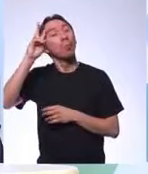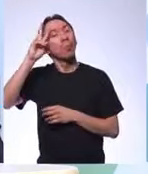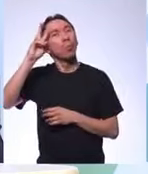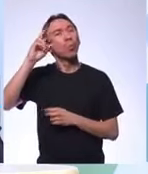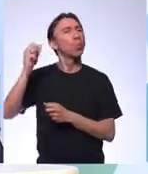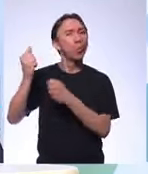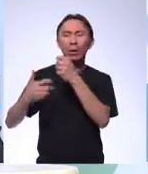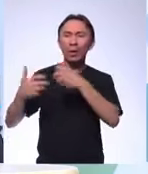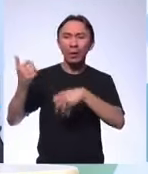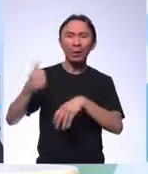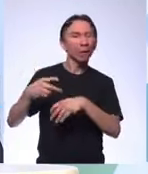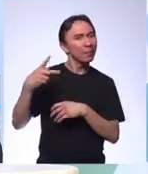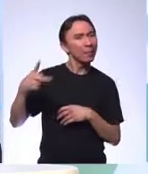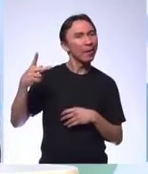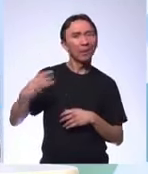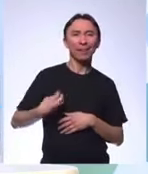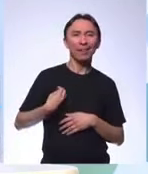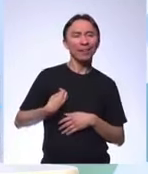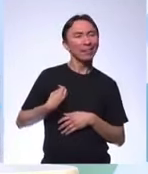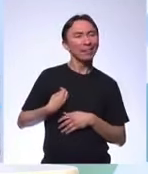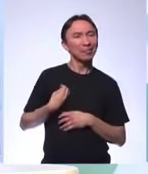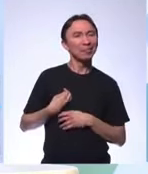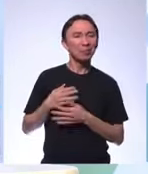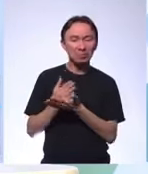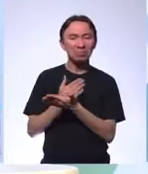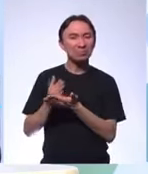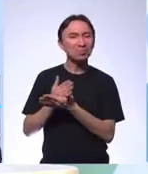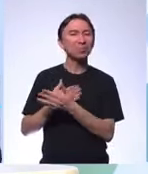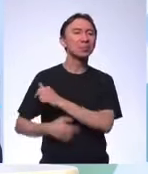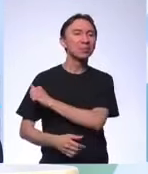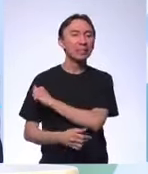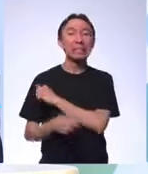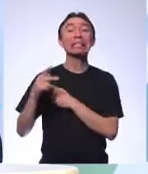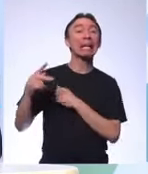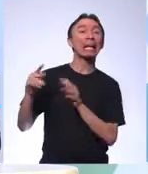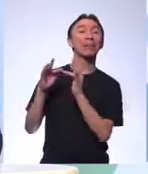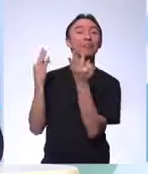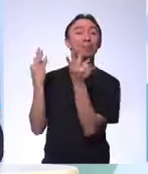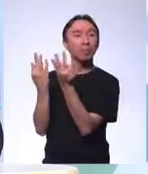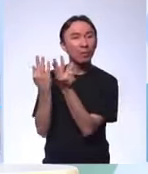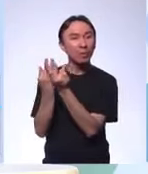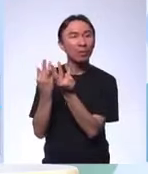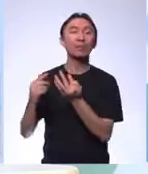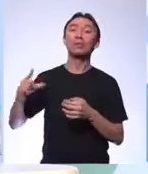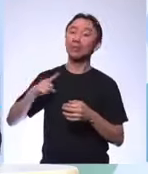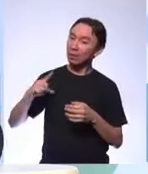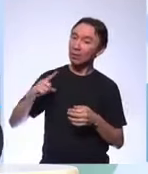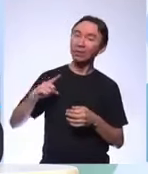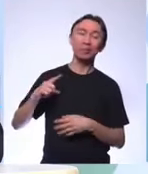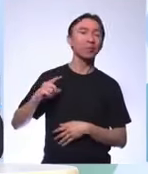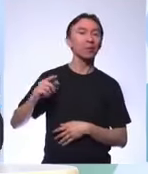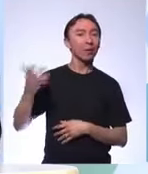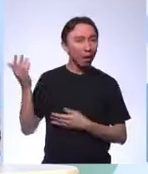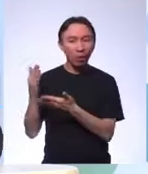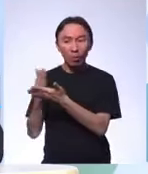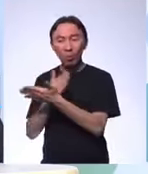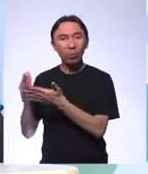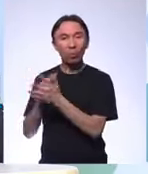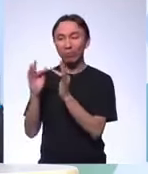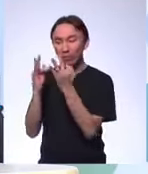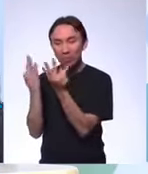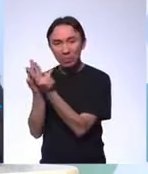de estudantes que na sua família ainda vivem pessoas, né, pessoas que estão